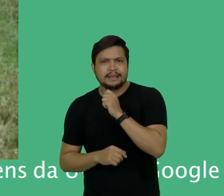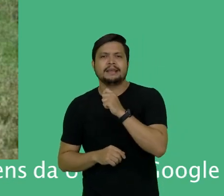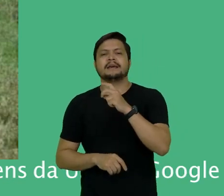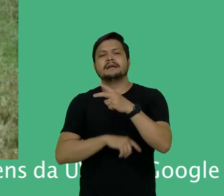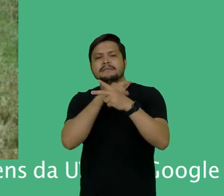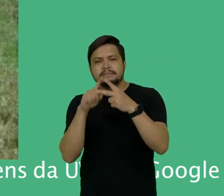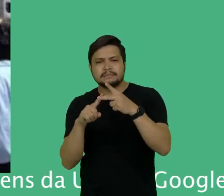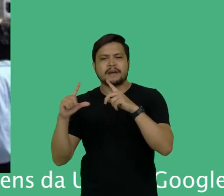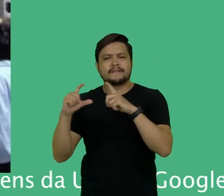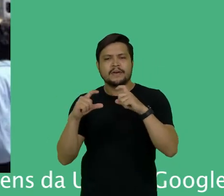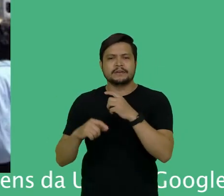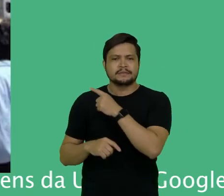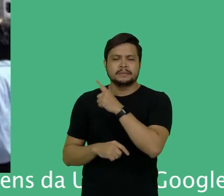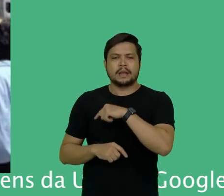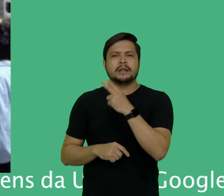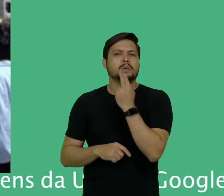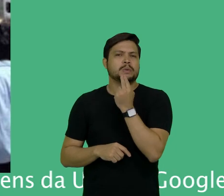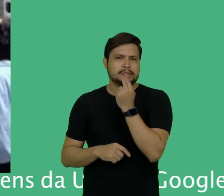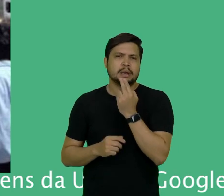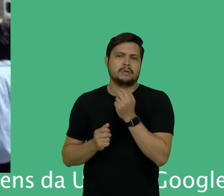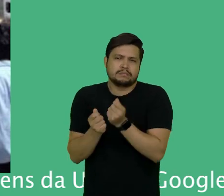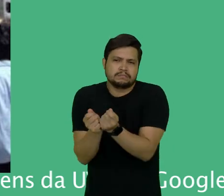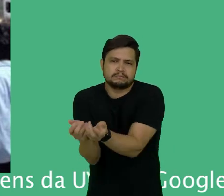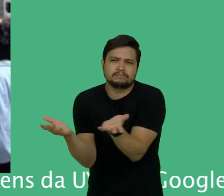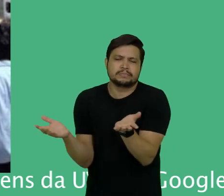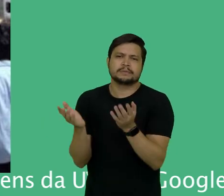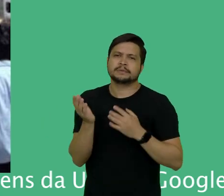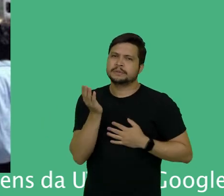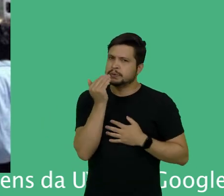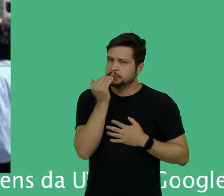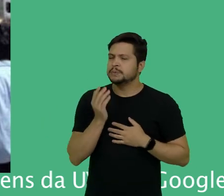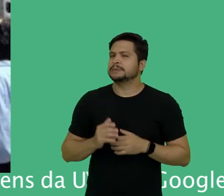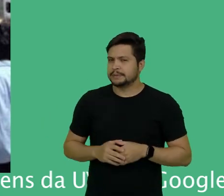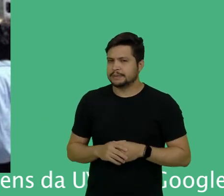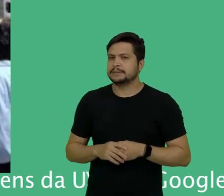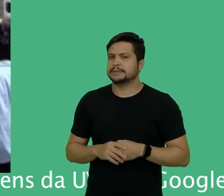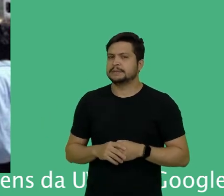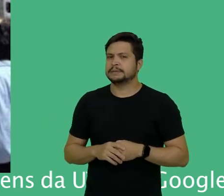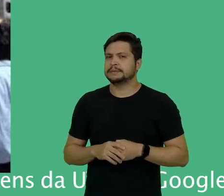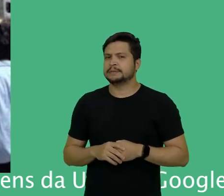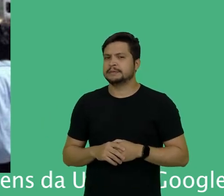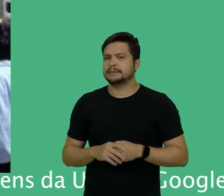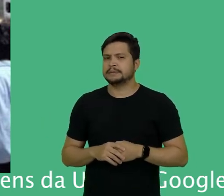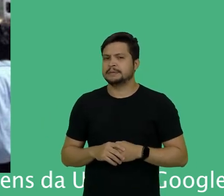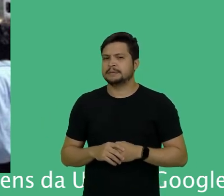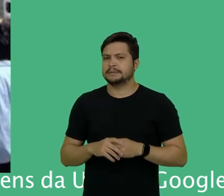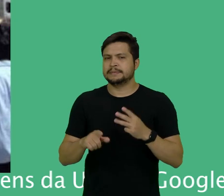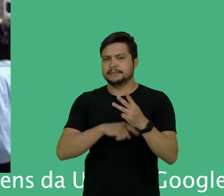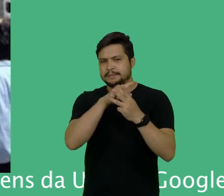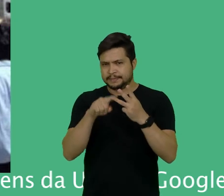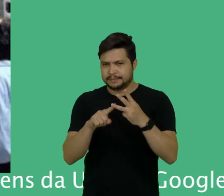o galpão de aves, aí tem a parte também de nutrição, né, os ensaios de